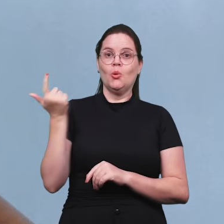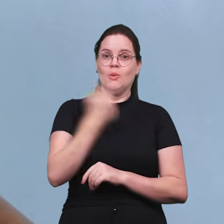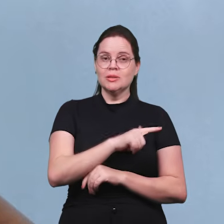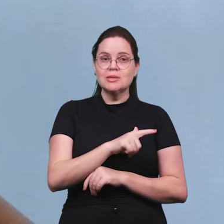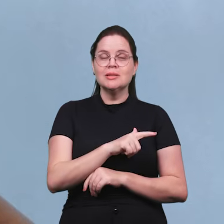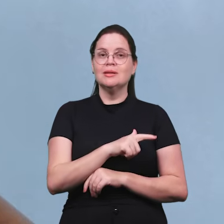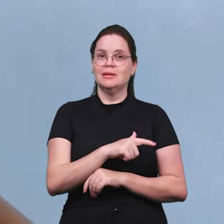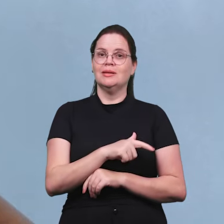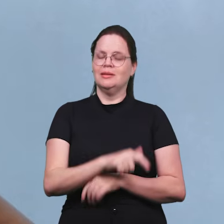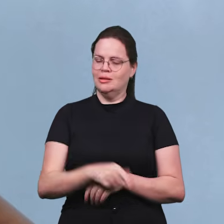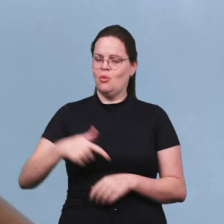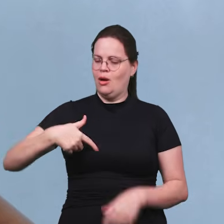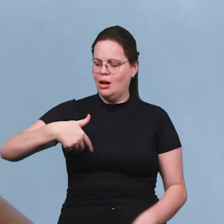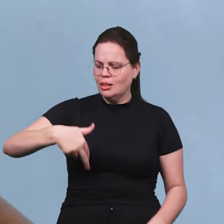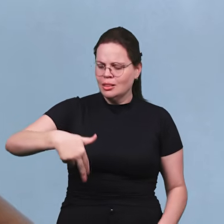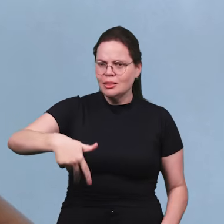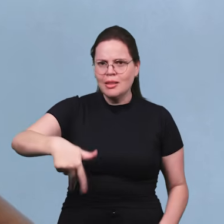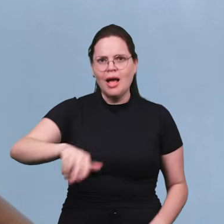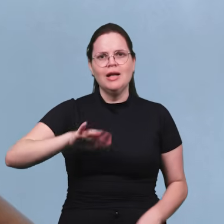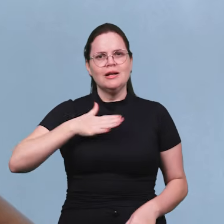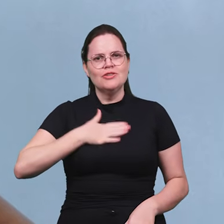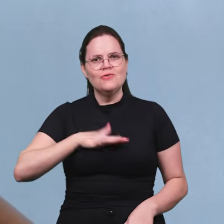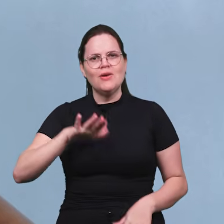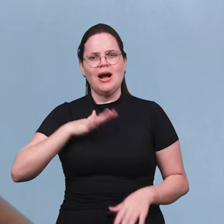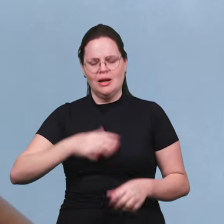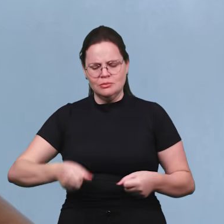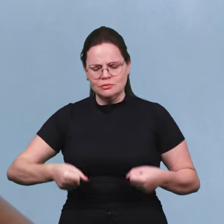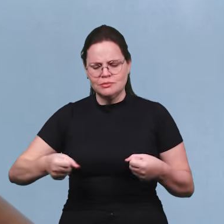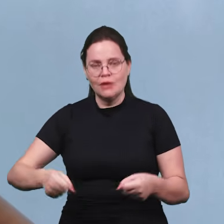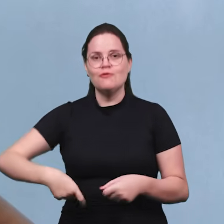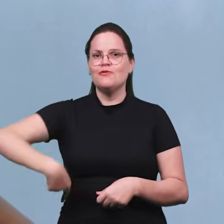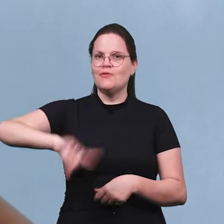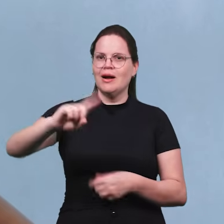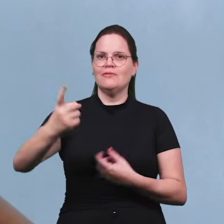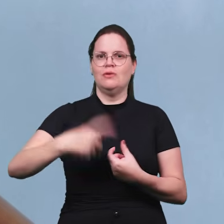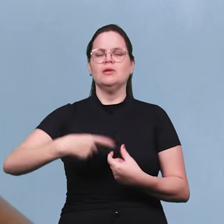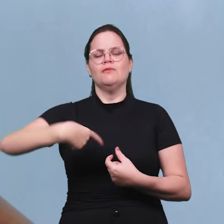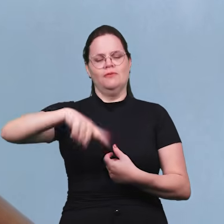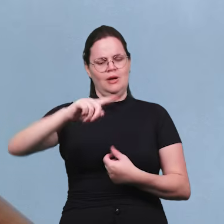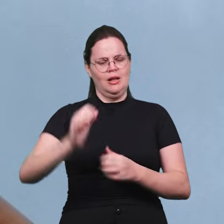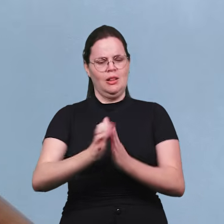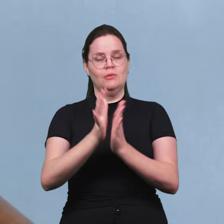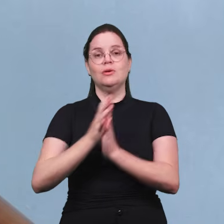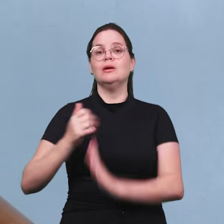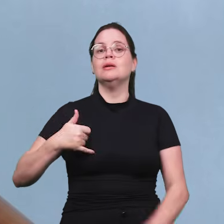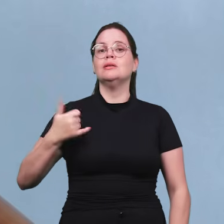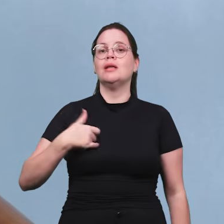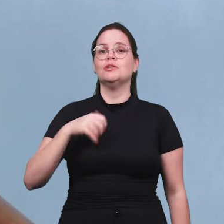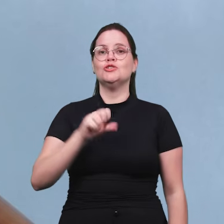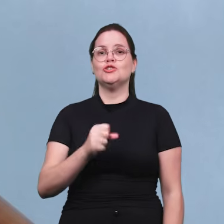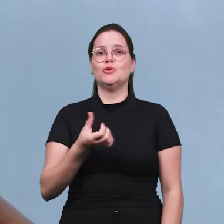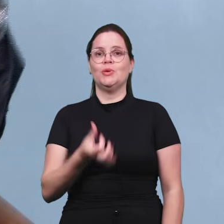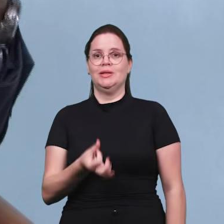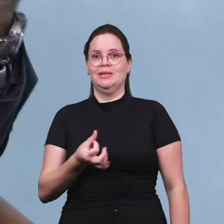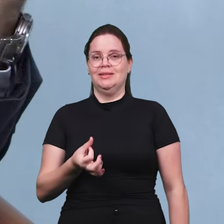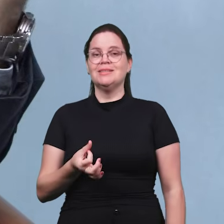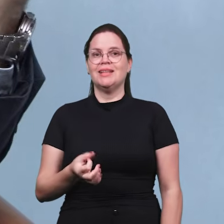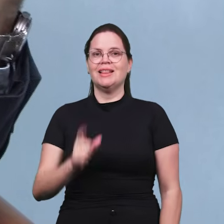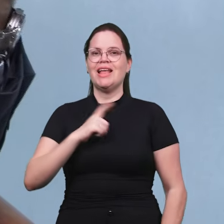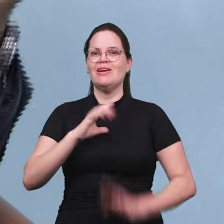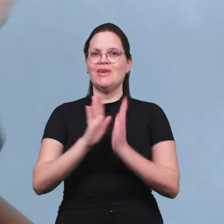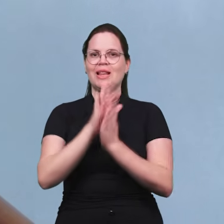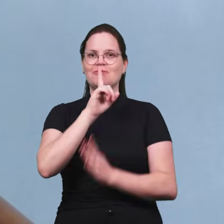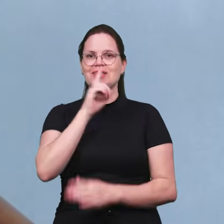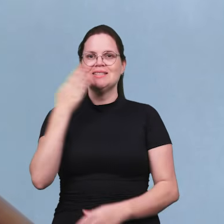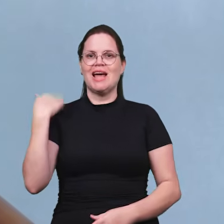ali caminhar, conseguiu ir, voltar, tá lá ativo, fazendo louvor, 86 anos, fazendo louvor, fez aniversário,